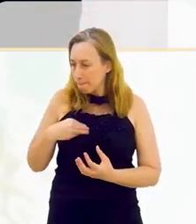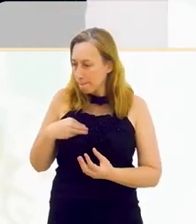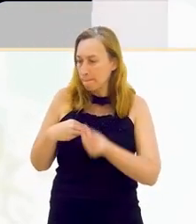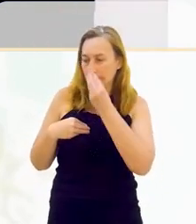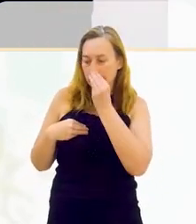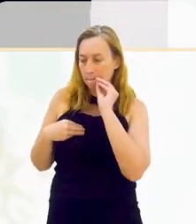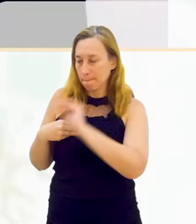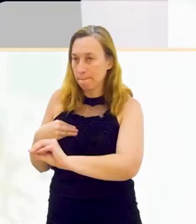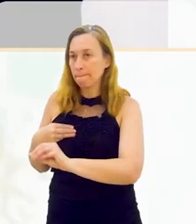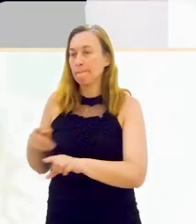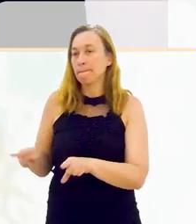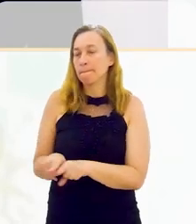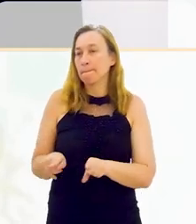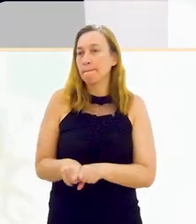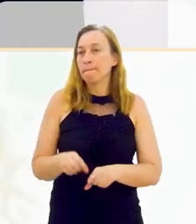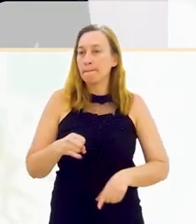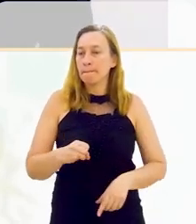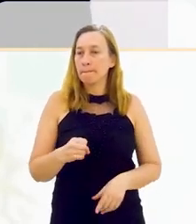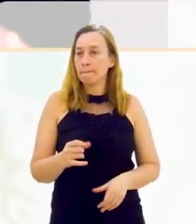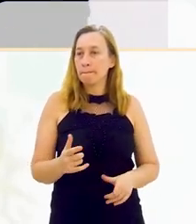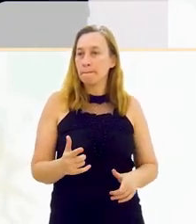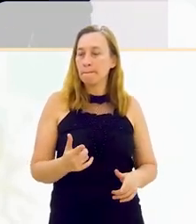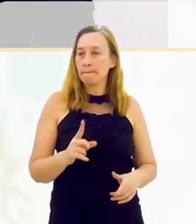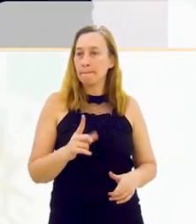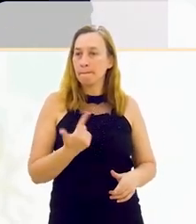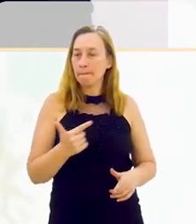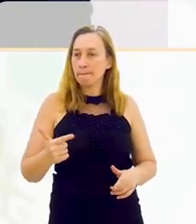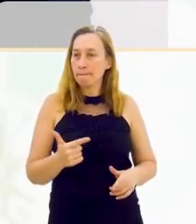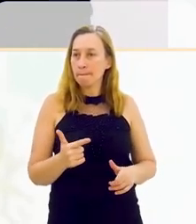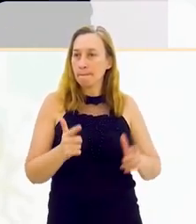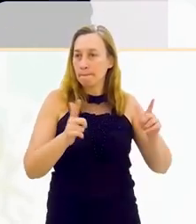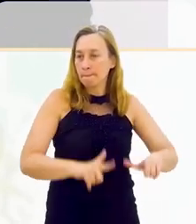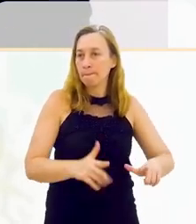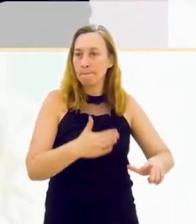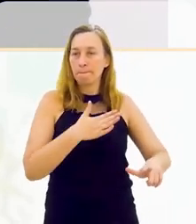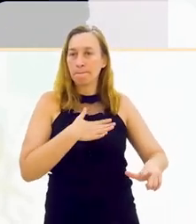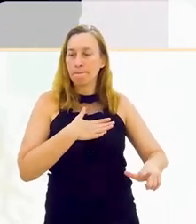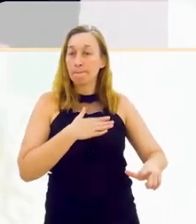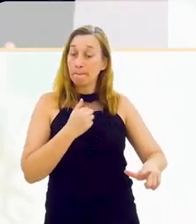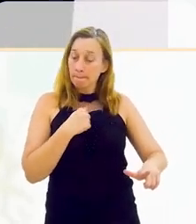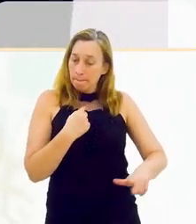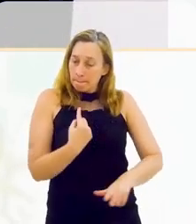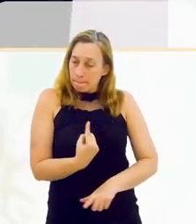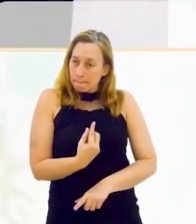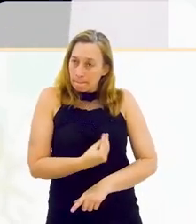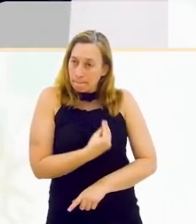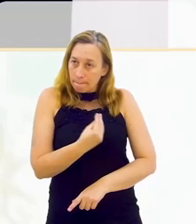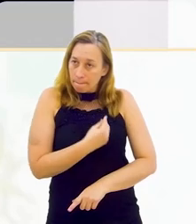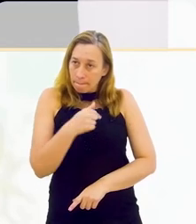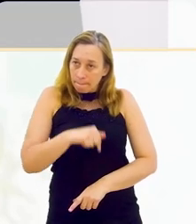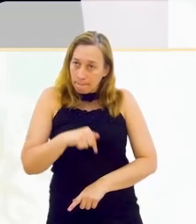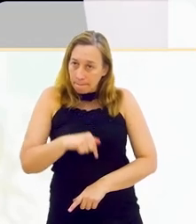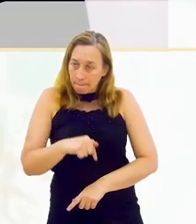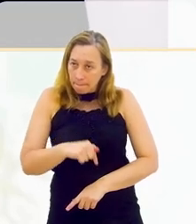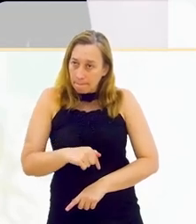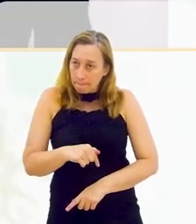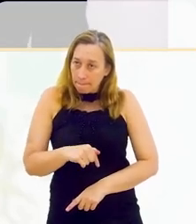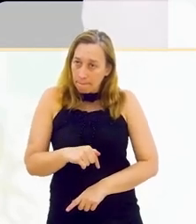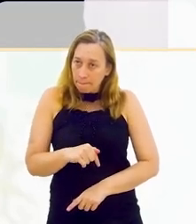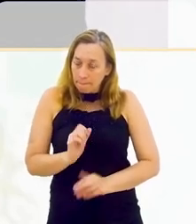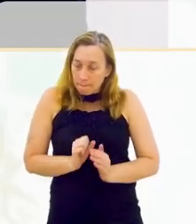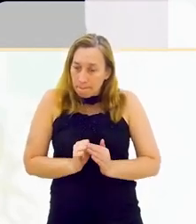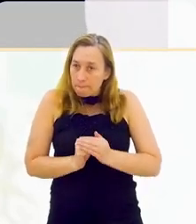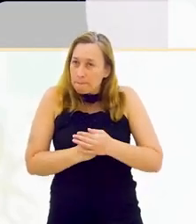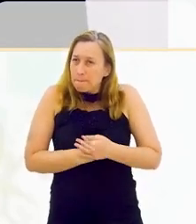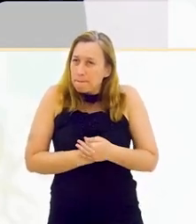quero eles. se não tem espaço para mim, então vou ficar quieto aqui no meu canto, chamar o